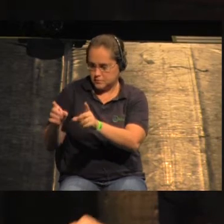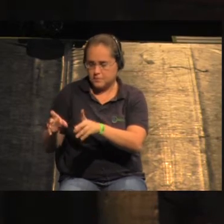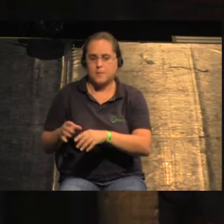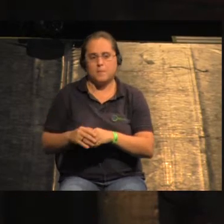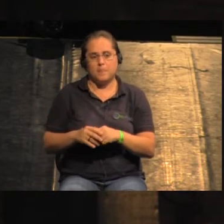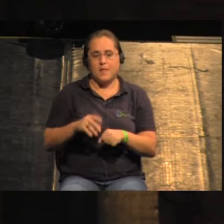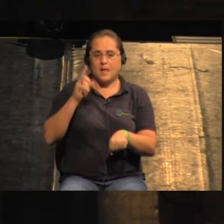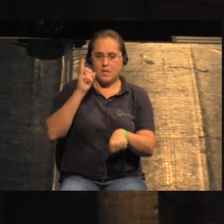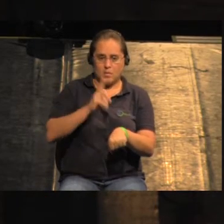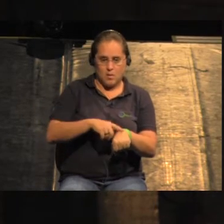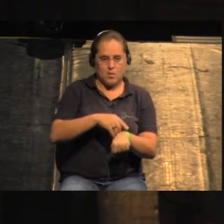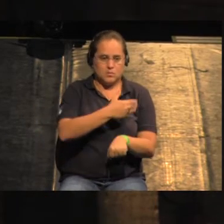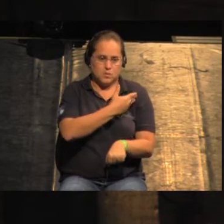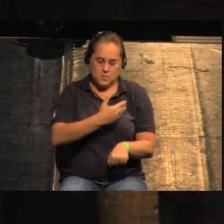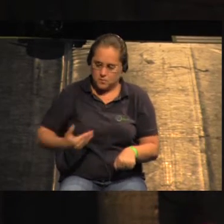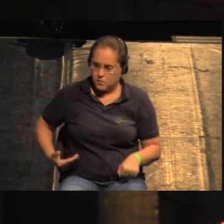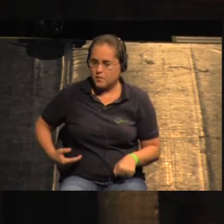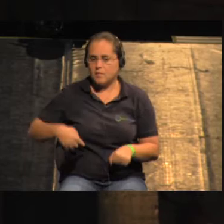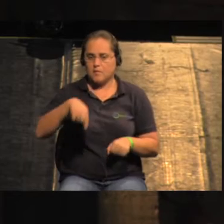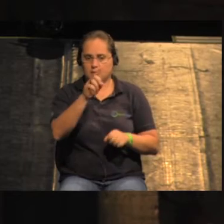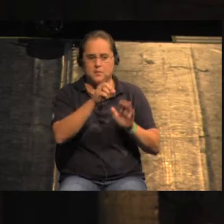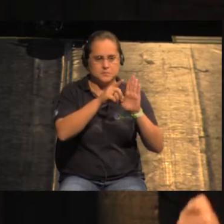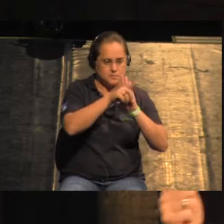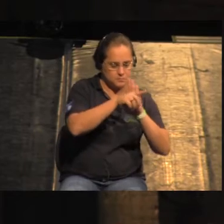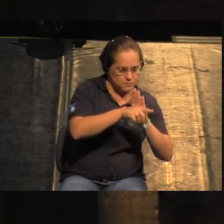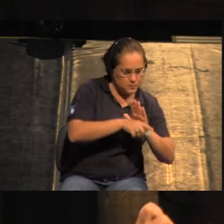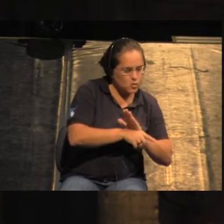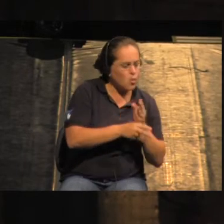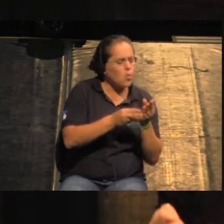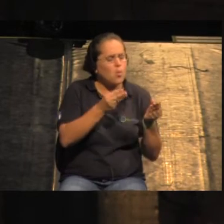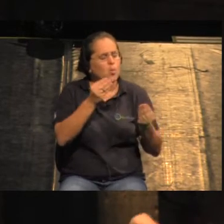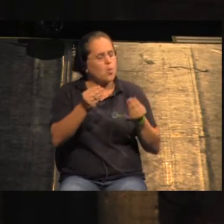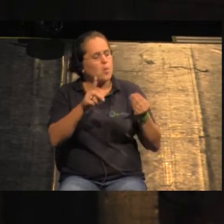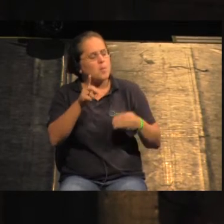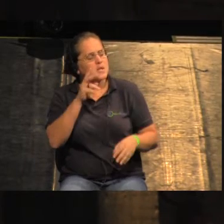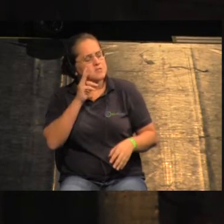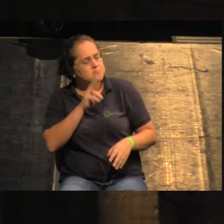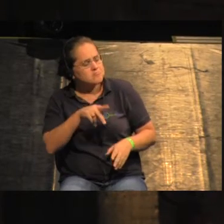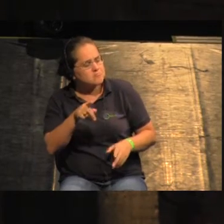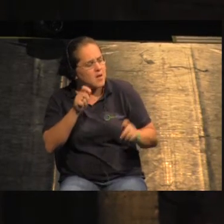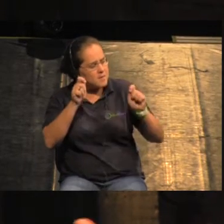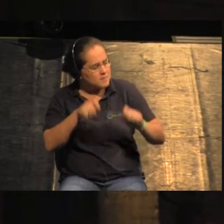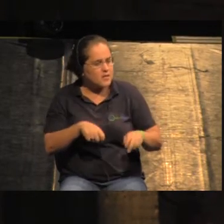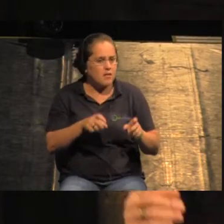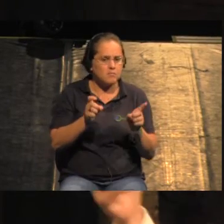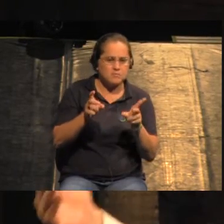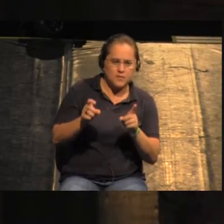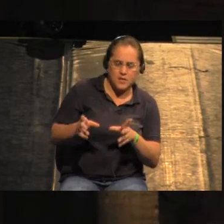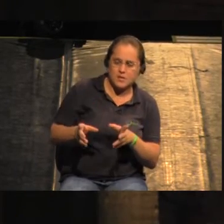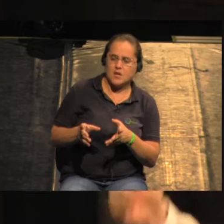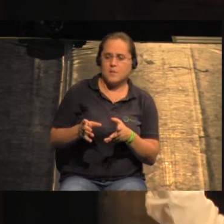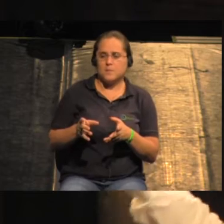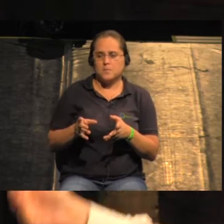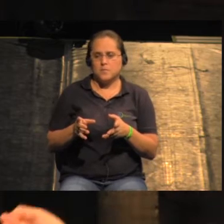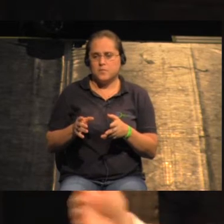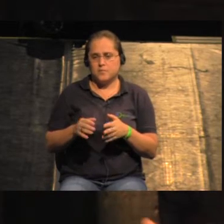no mesmo prédio. Na hora que o poder público vai e consulta aos players de mercado, poxa, como é que vocês veriam um